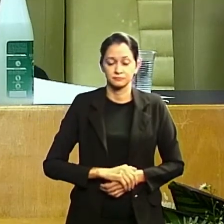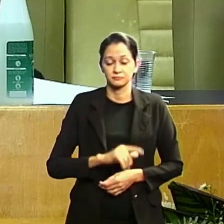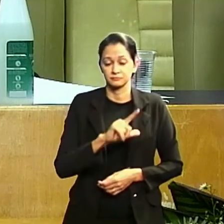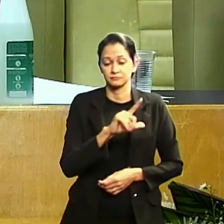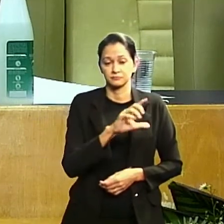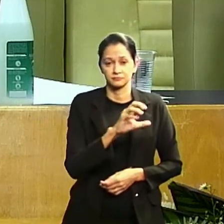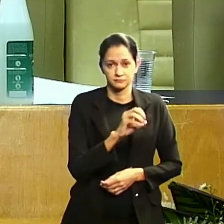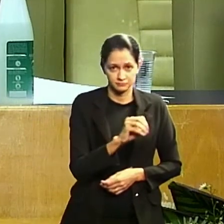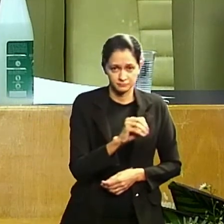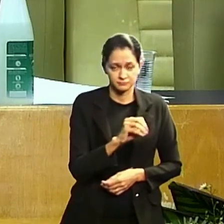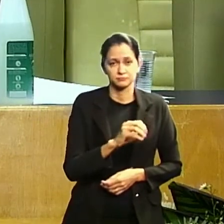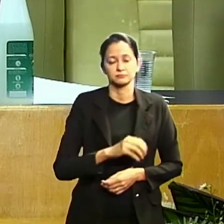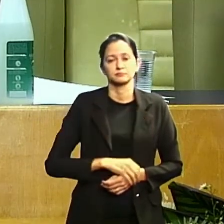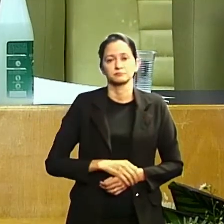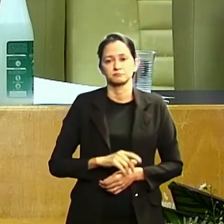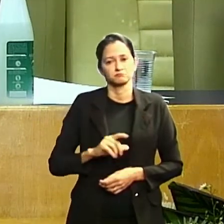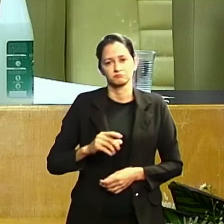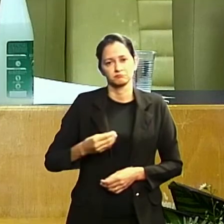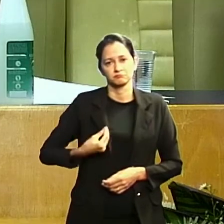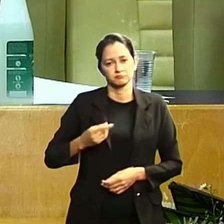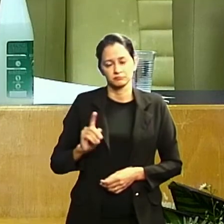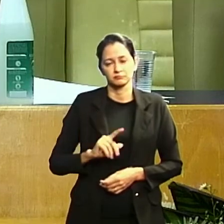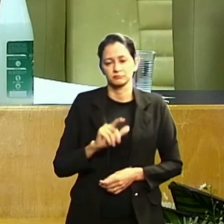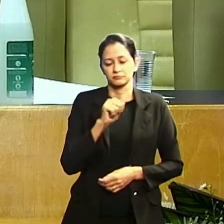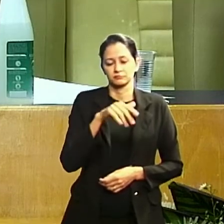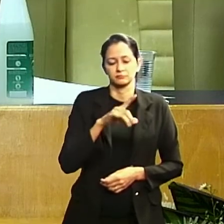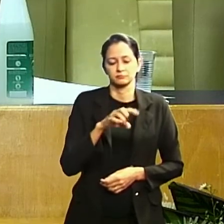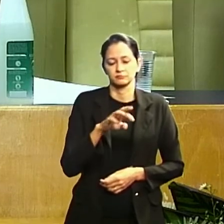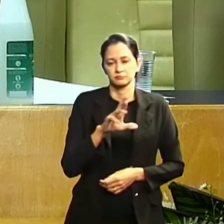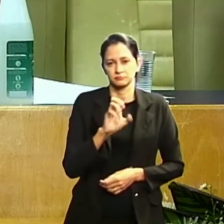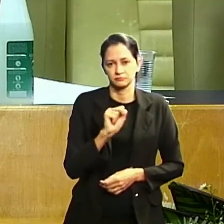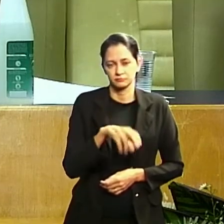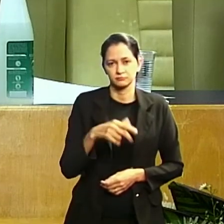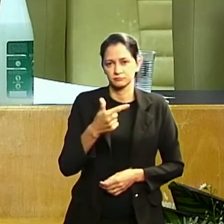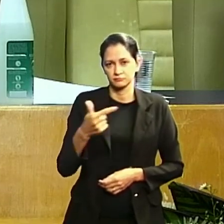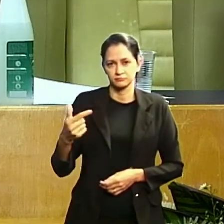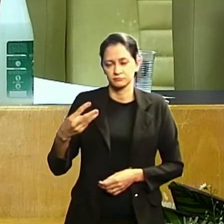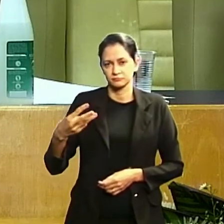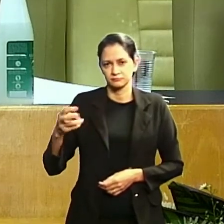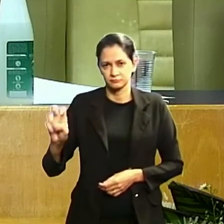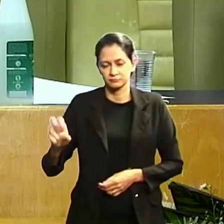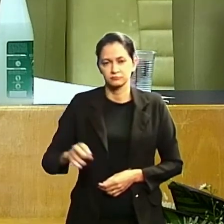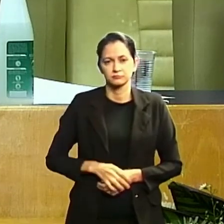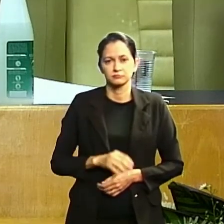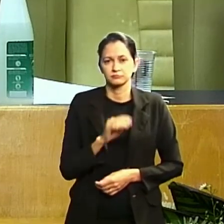Léo José ausente, Anderson Salles, 2235, Bruno Diniz.